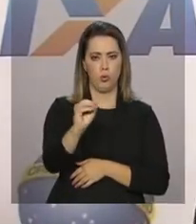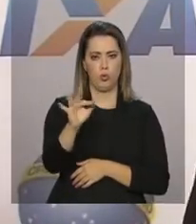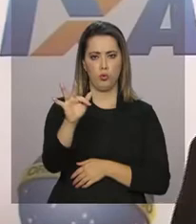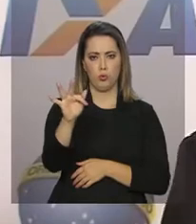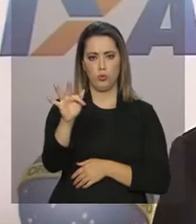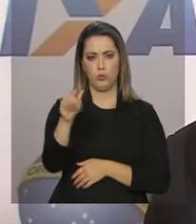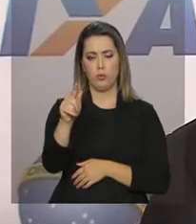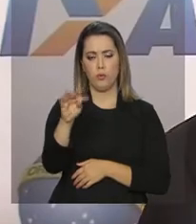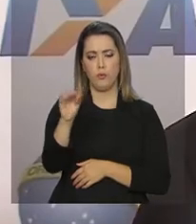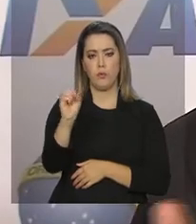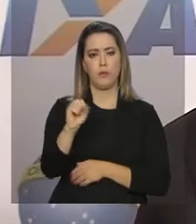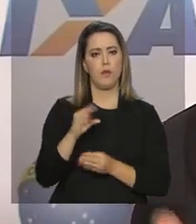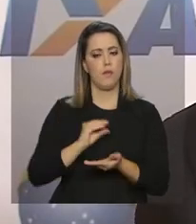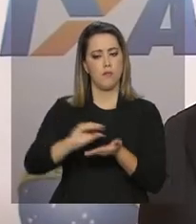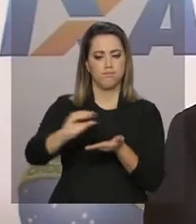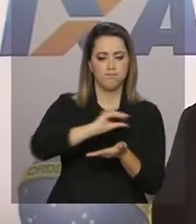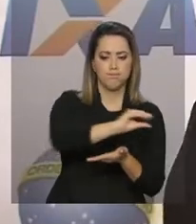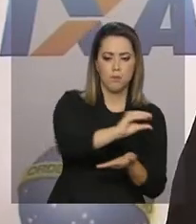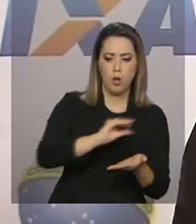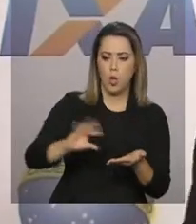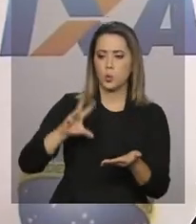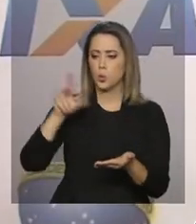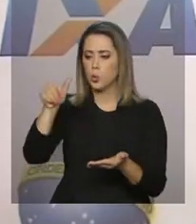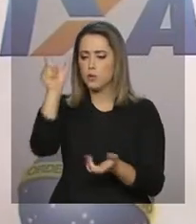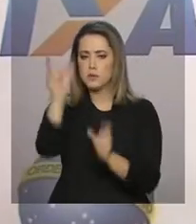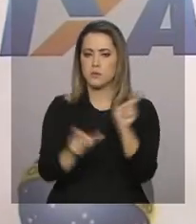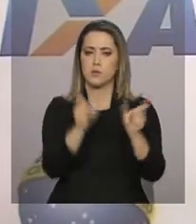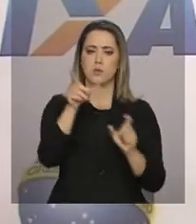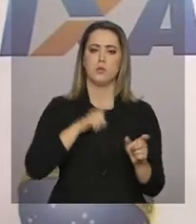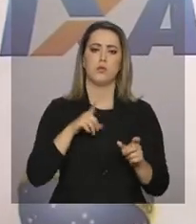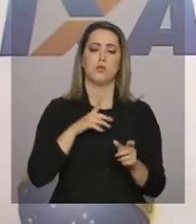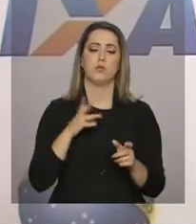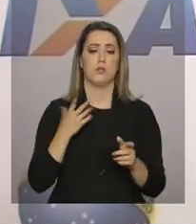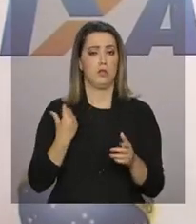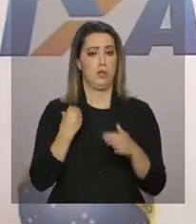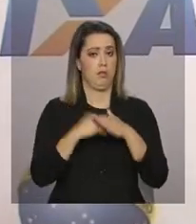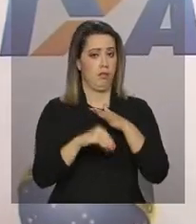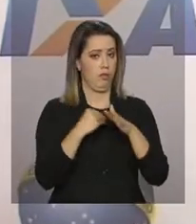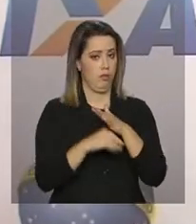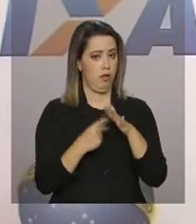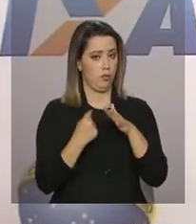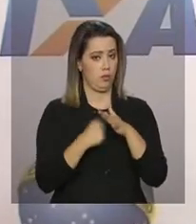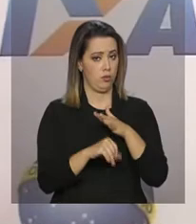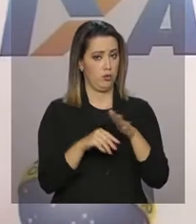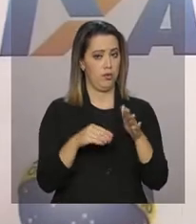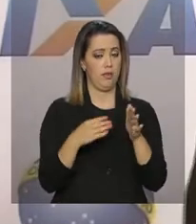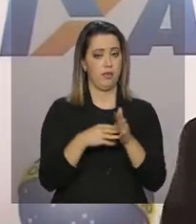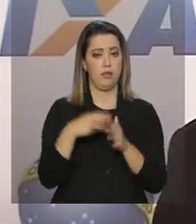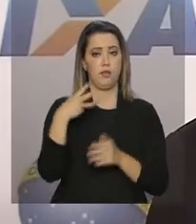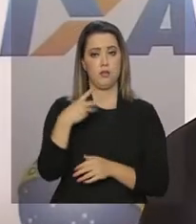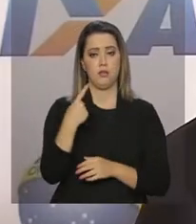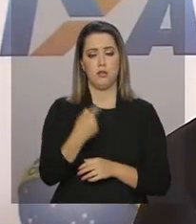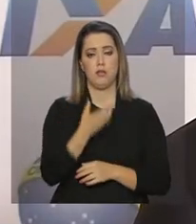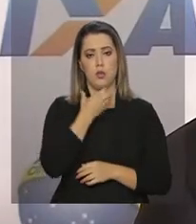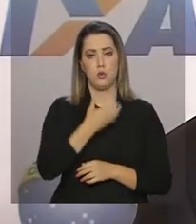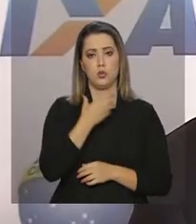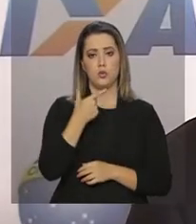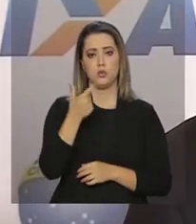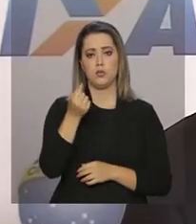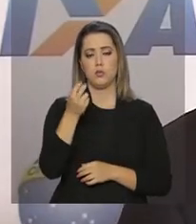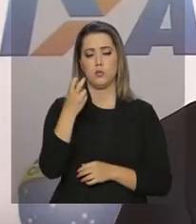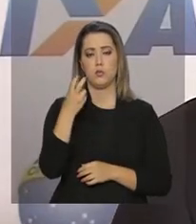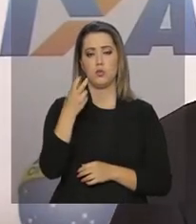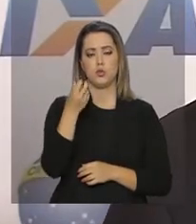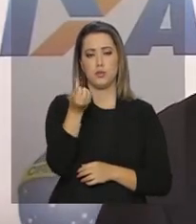todos os trabalhadores que têm conta até o dia 31 de dezembro do ano anterior então nós vamos pagar a